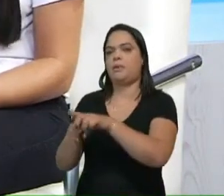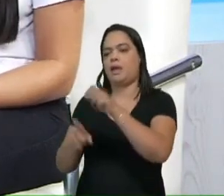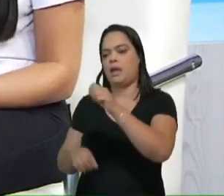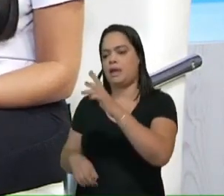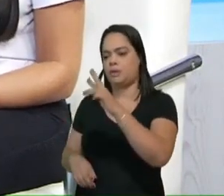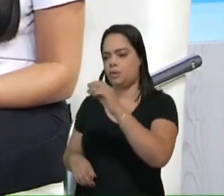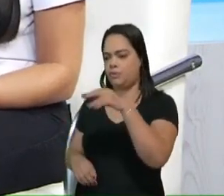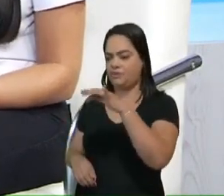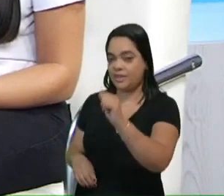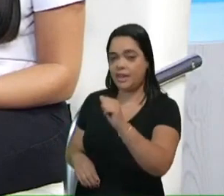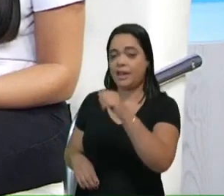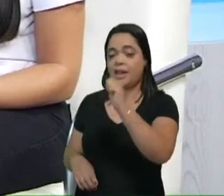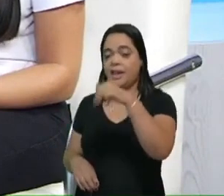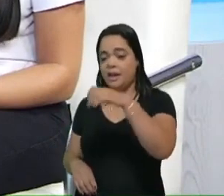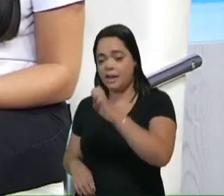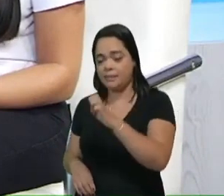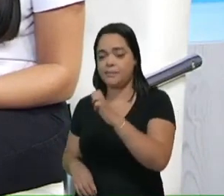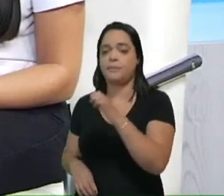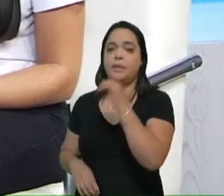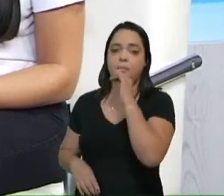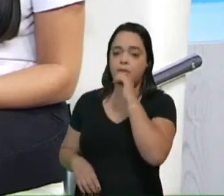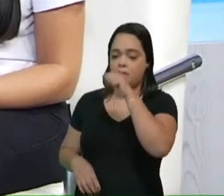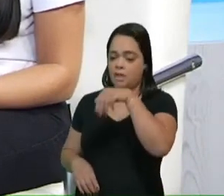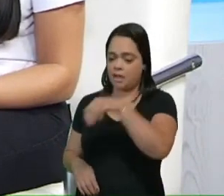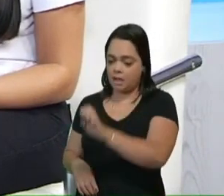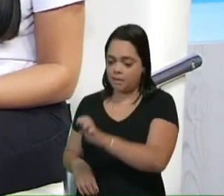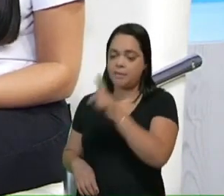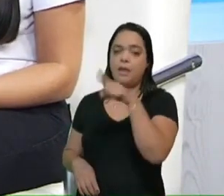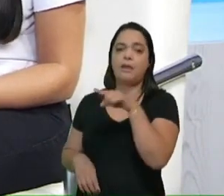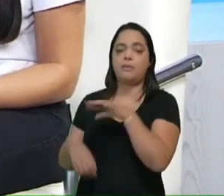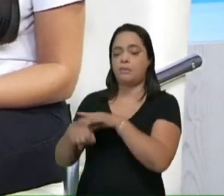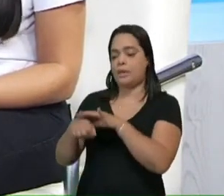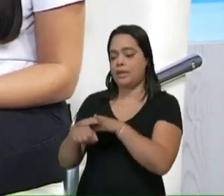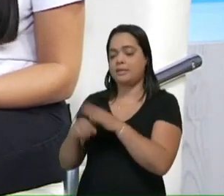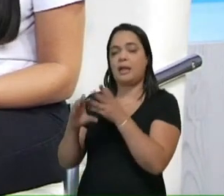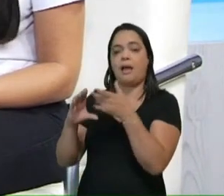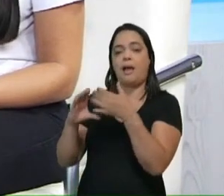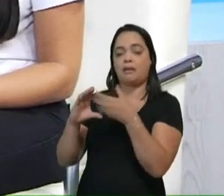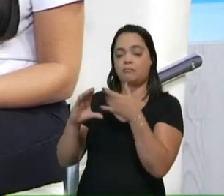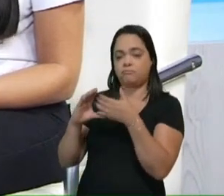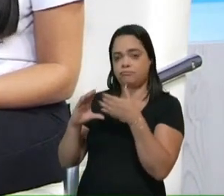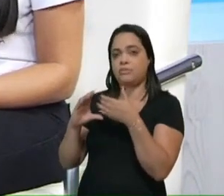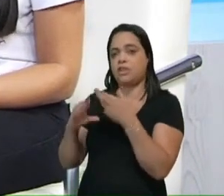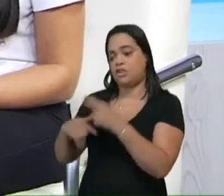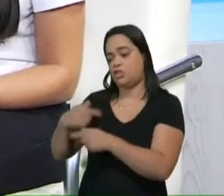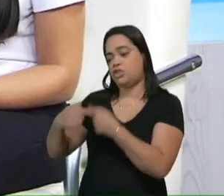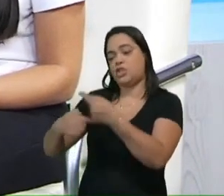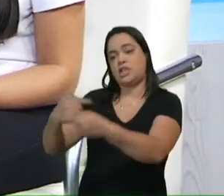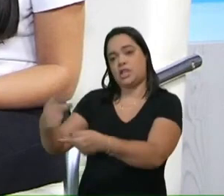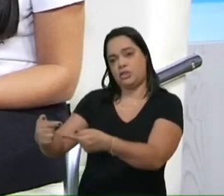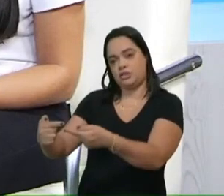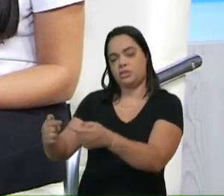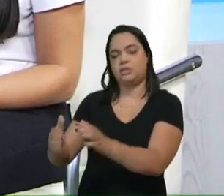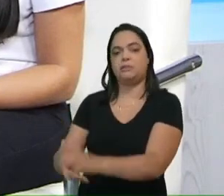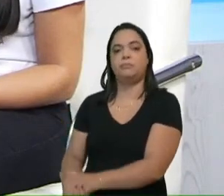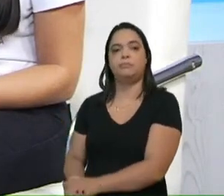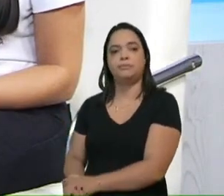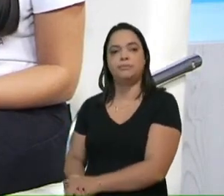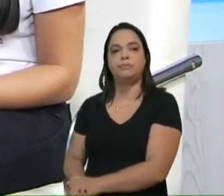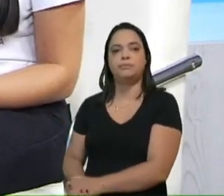a AM então a AM por exemplo é uma doença eh rara de origem genética Uhum que